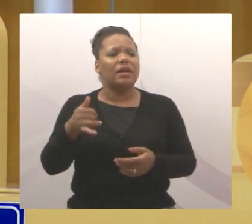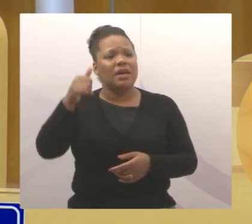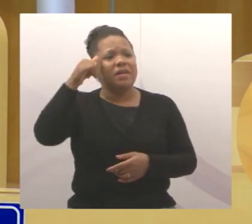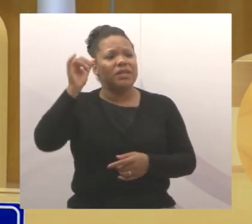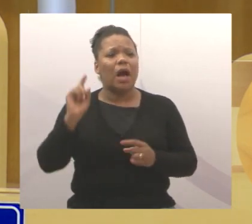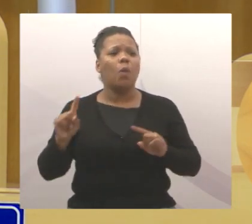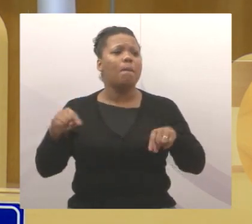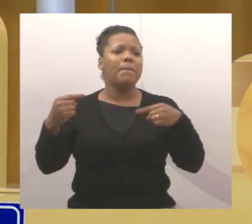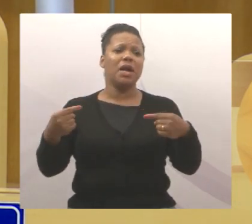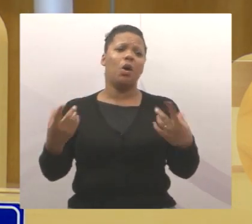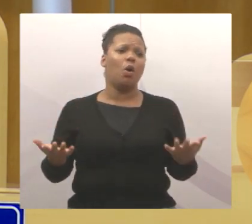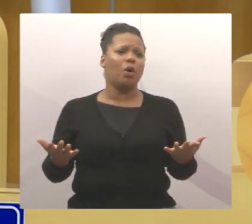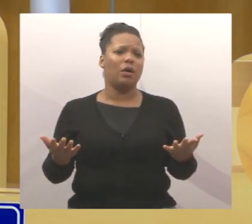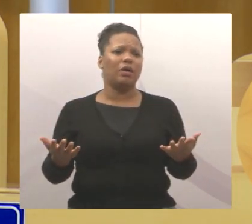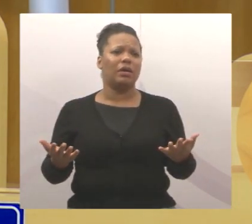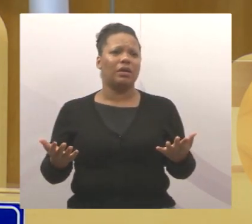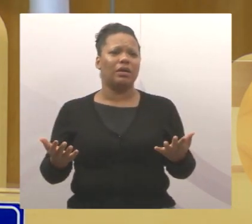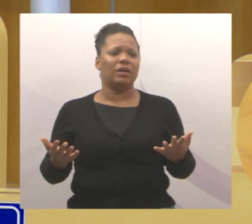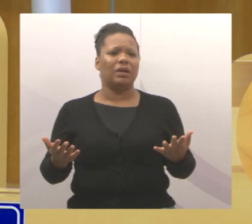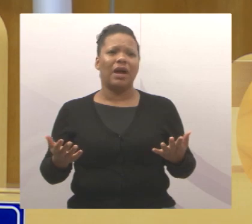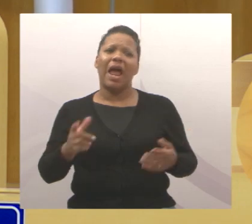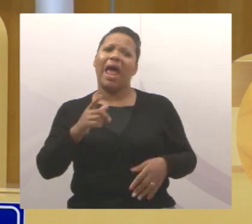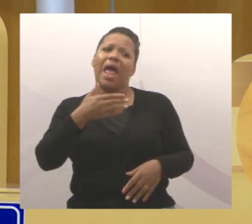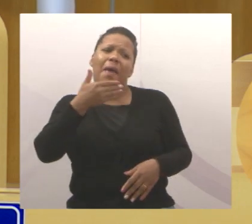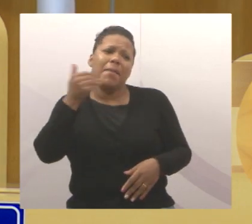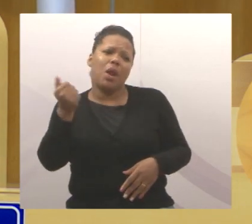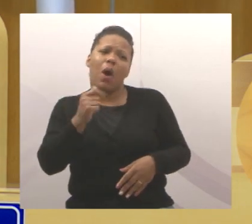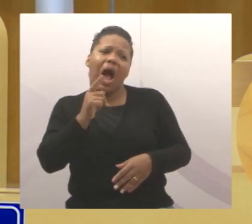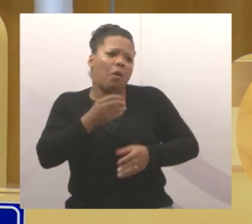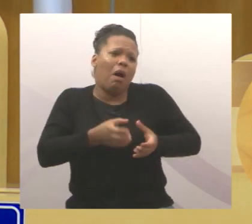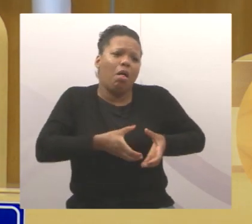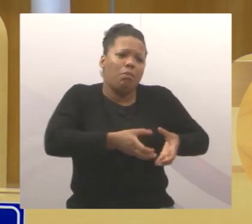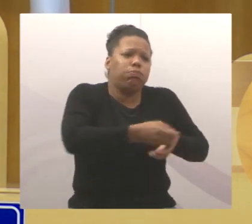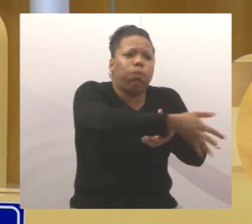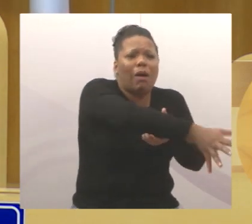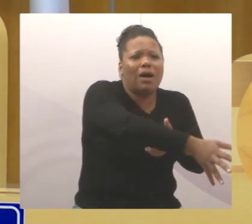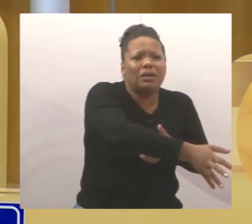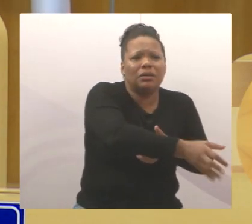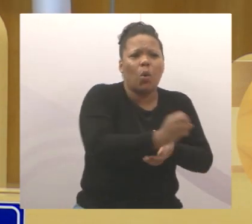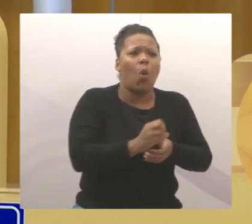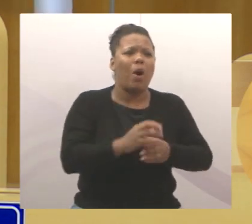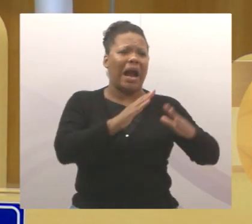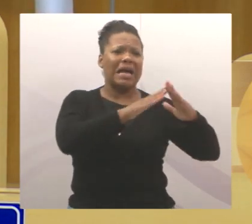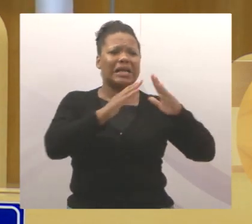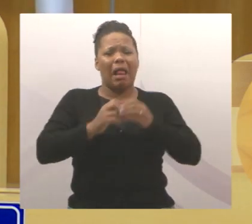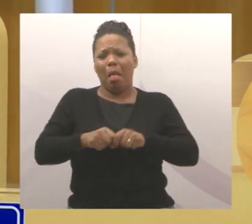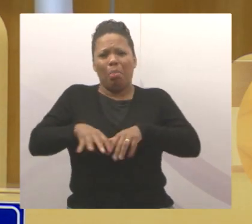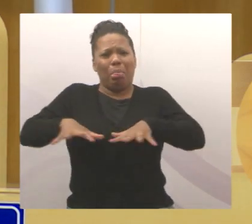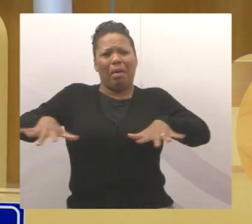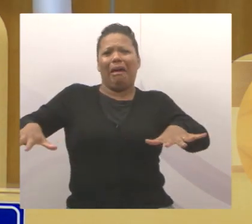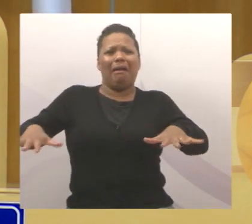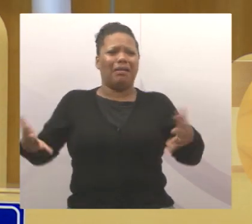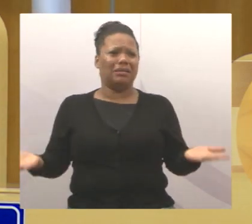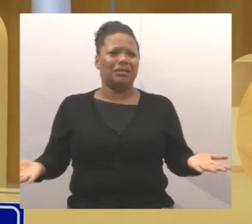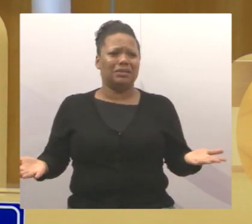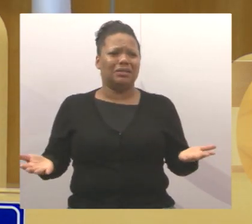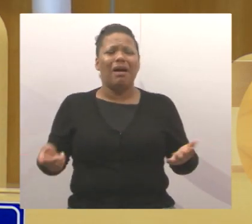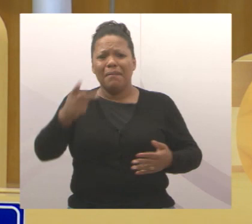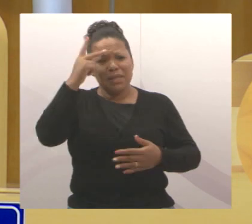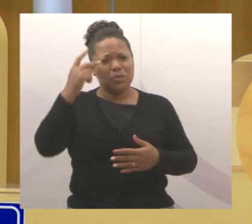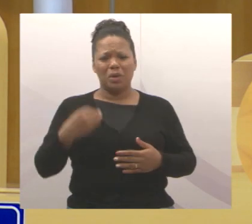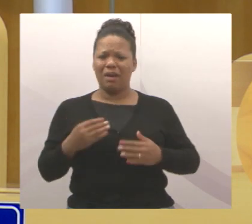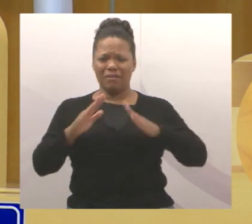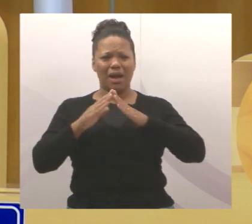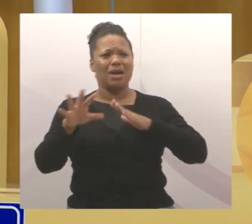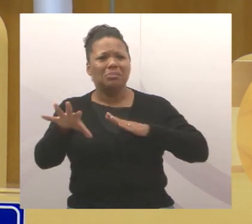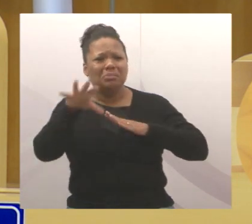é melhor ir na rede do que ser espalhado. E as condições dessas pessoas que moram nessa casa?